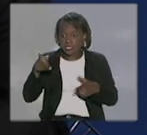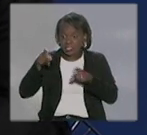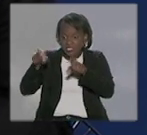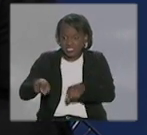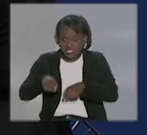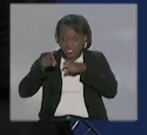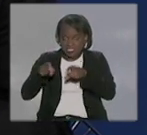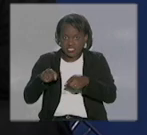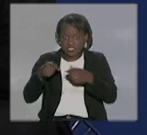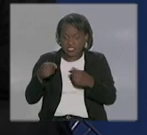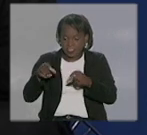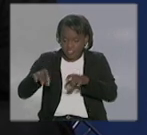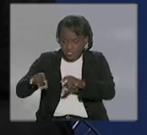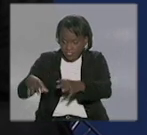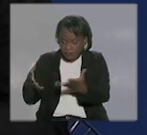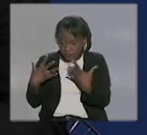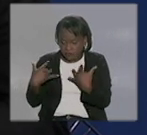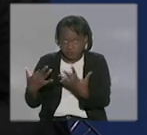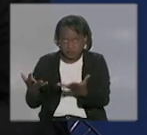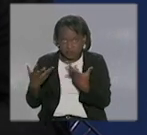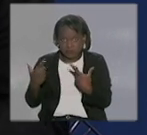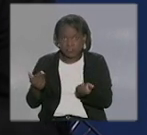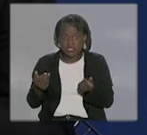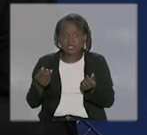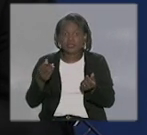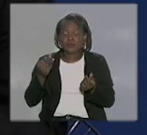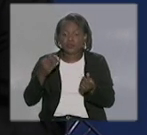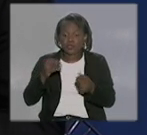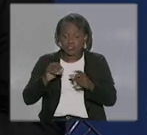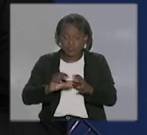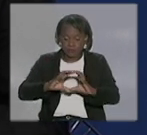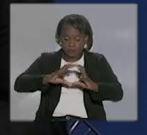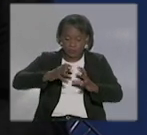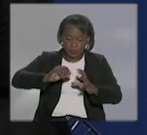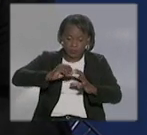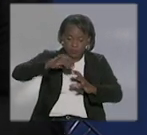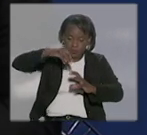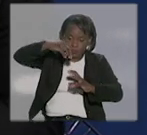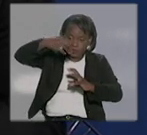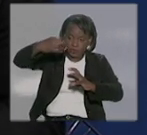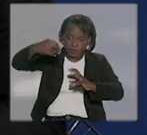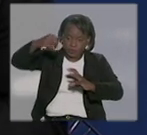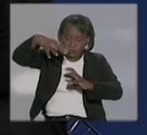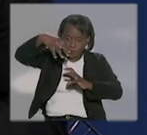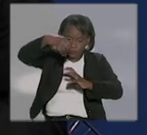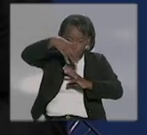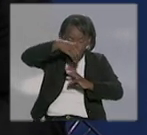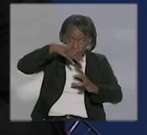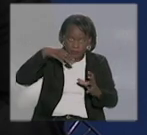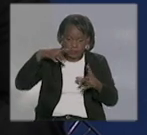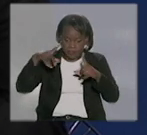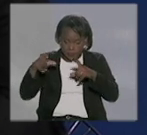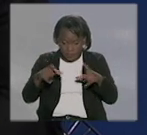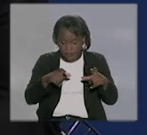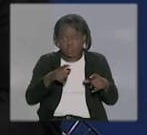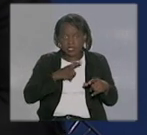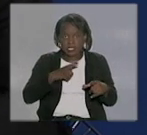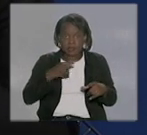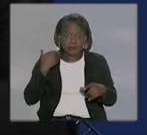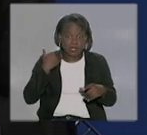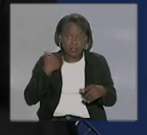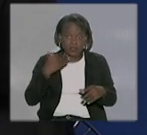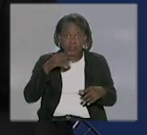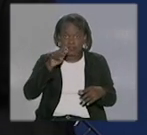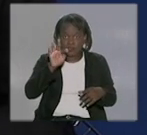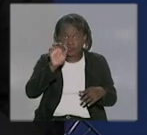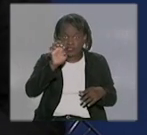agrícola, é a grande disseminação de imagens por satélite. Então, os próprios bancos, através da FEBRABAN, têm